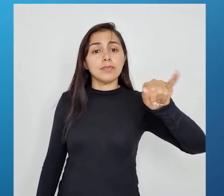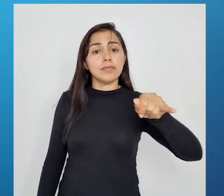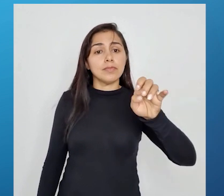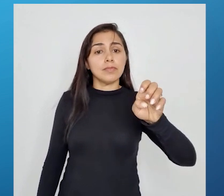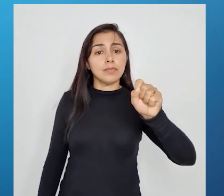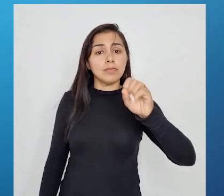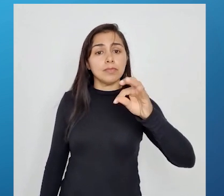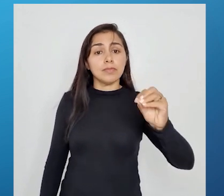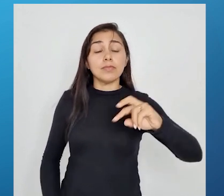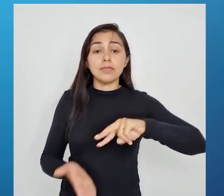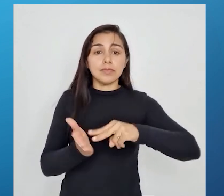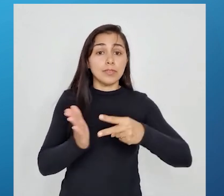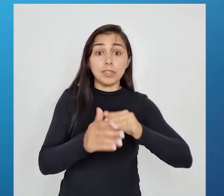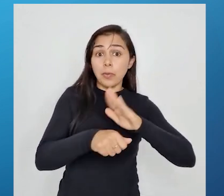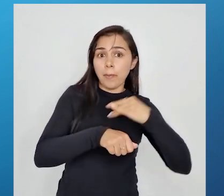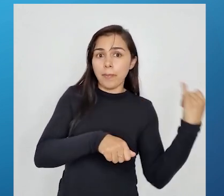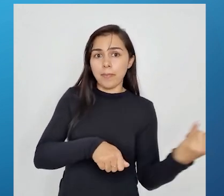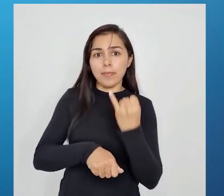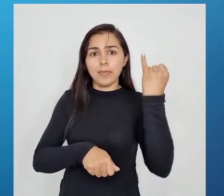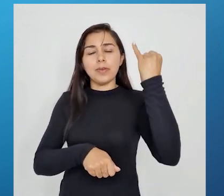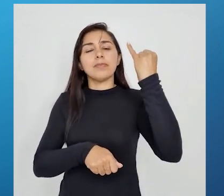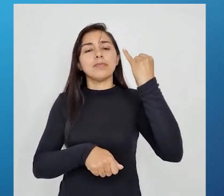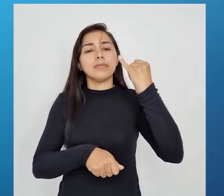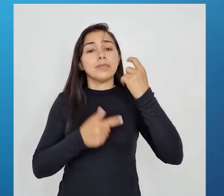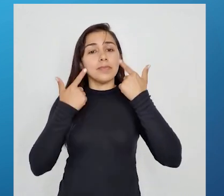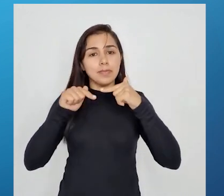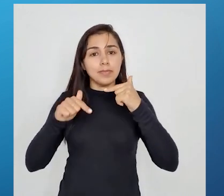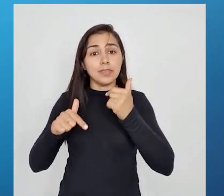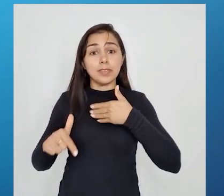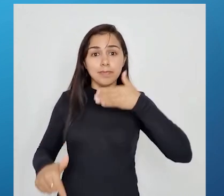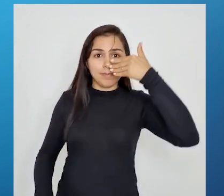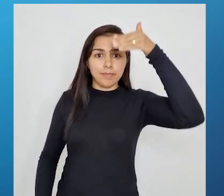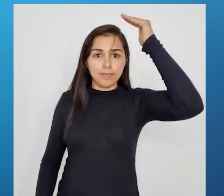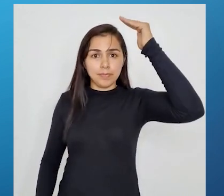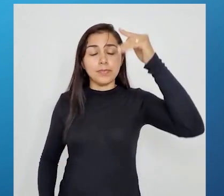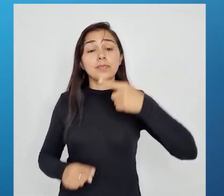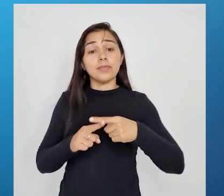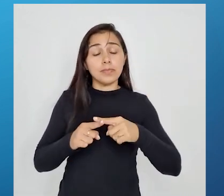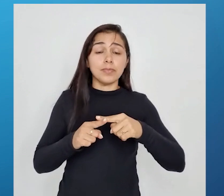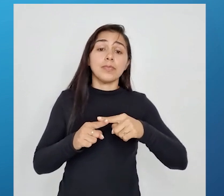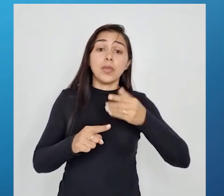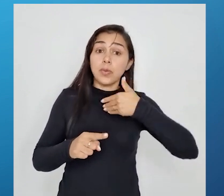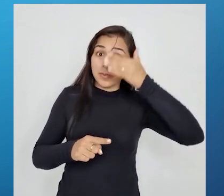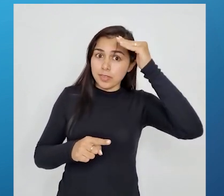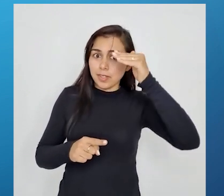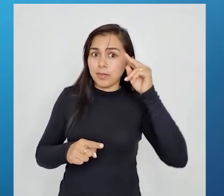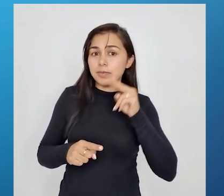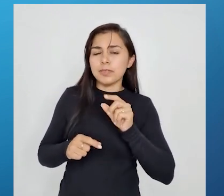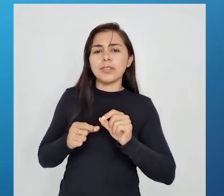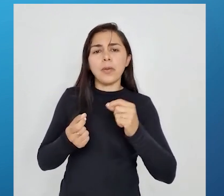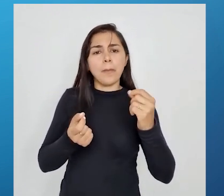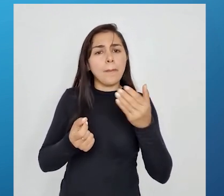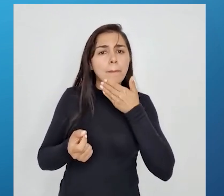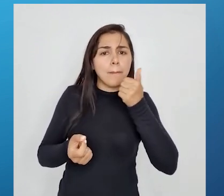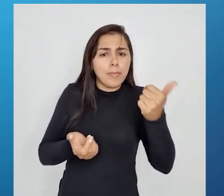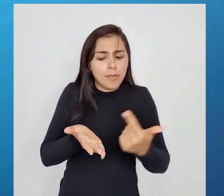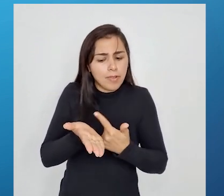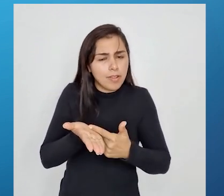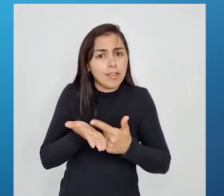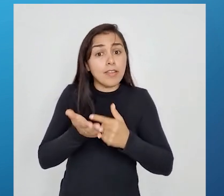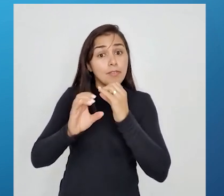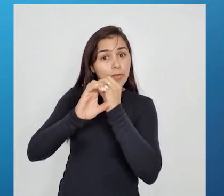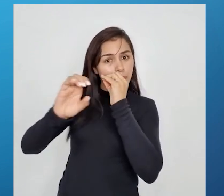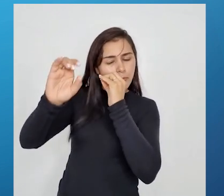árabe, já que os tradutores árabes a consideravam a maior obra sobre astronomia existente